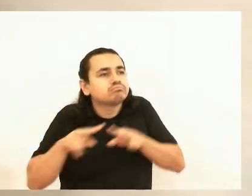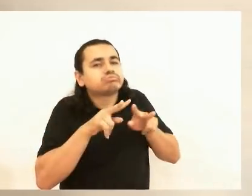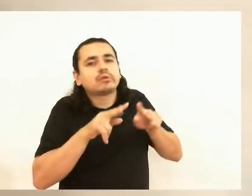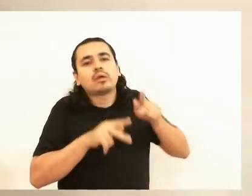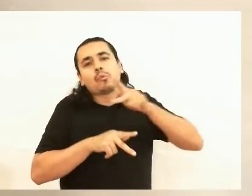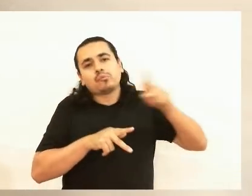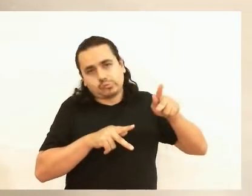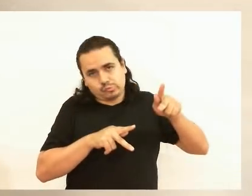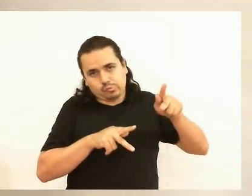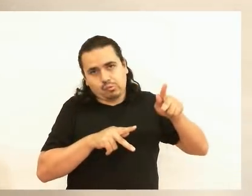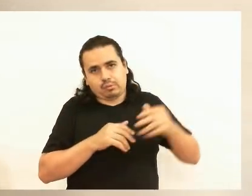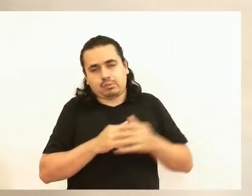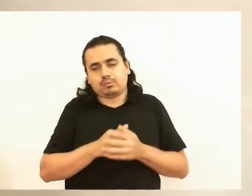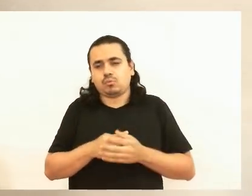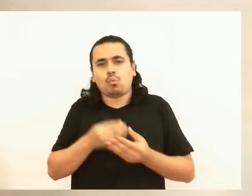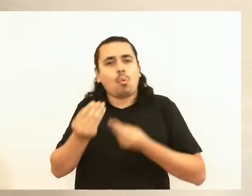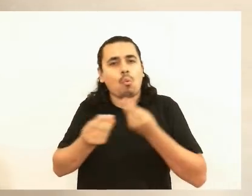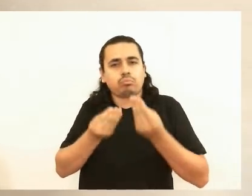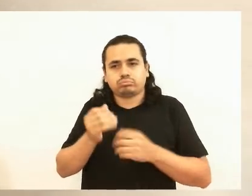isso